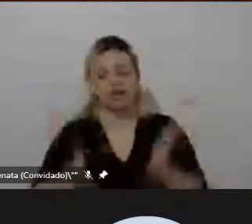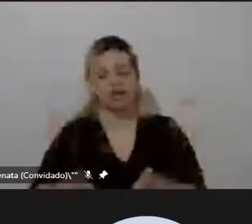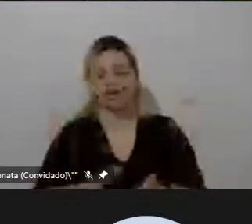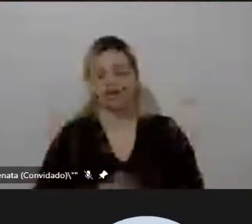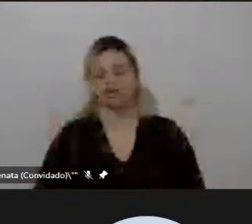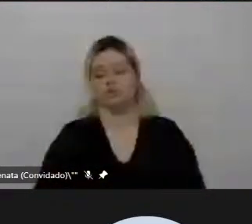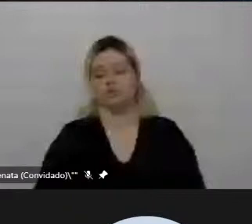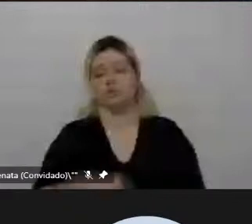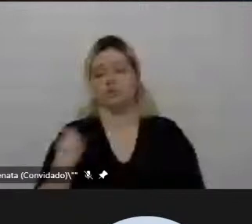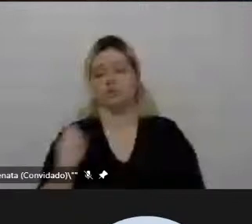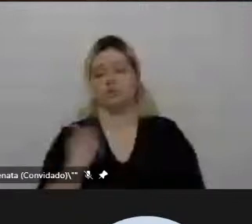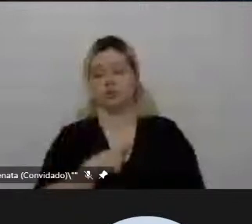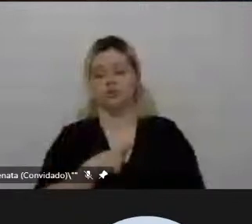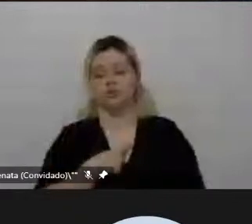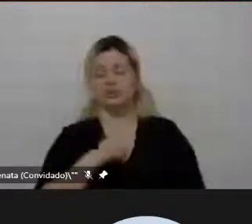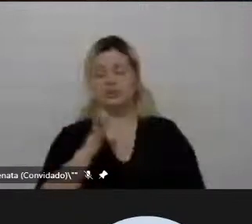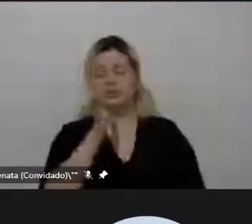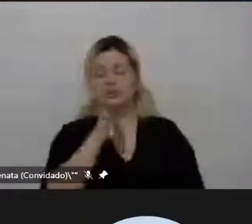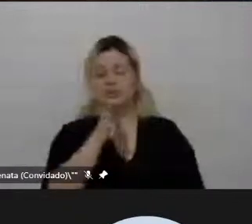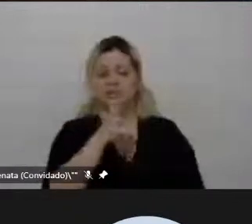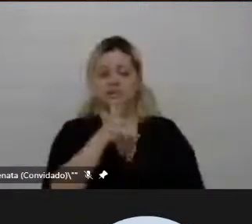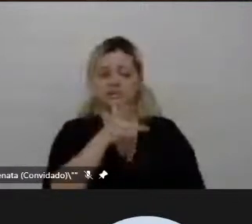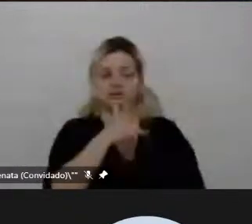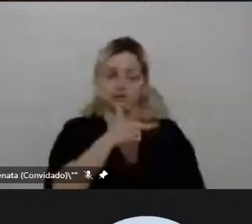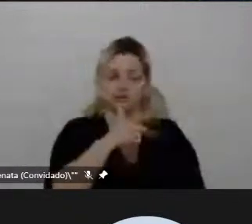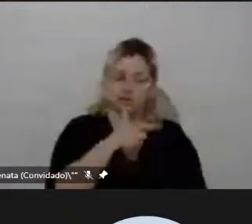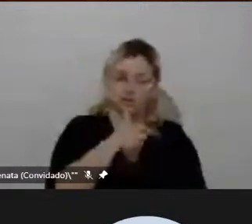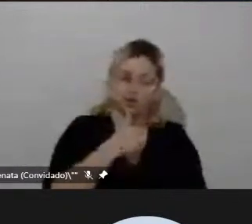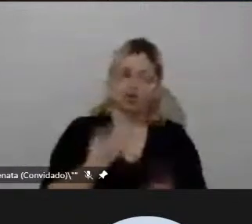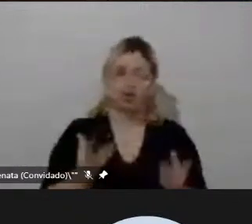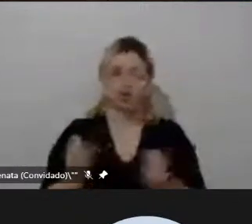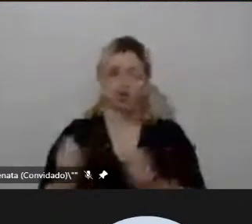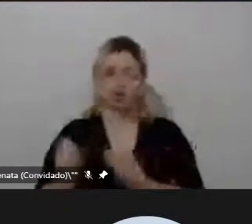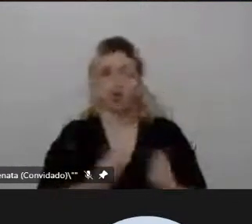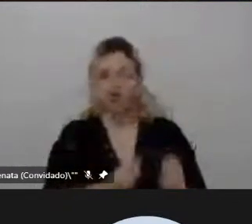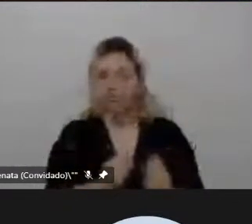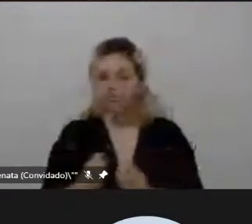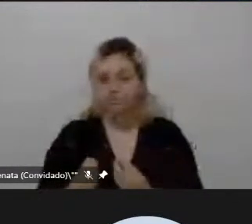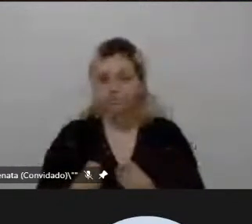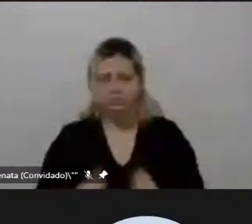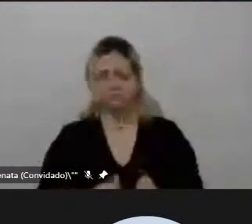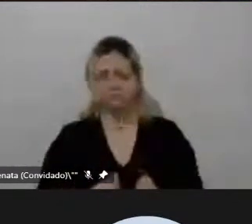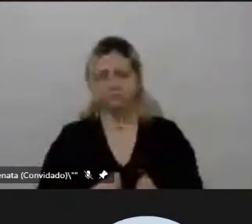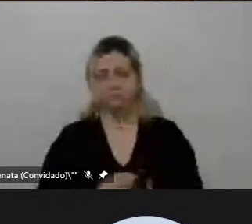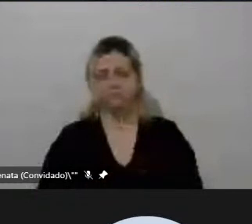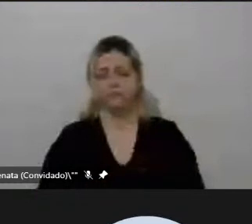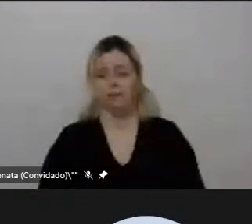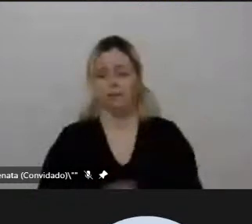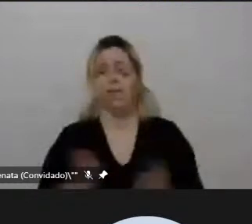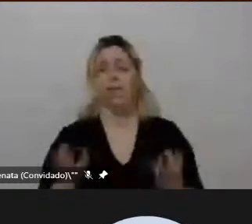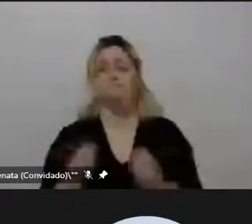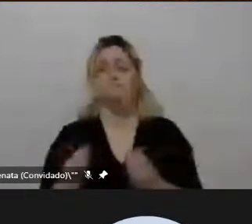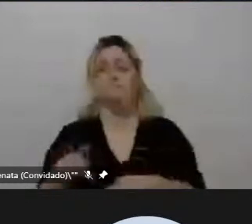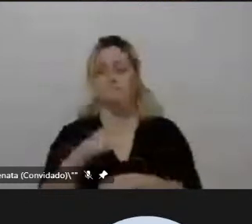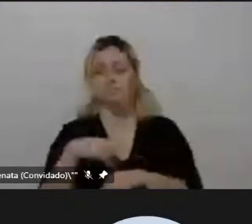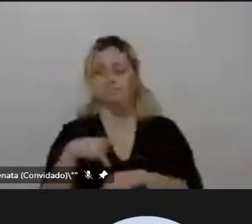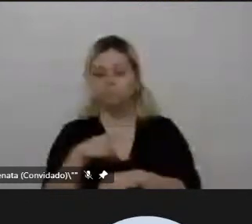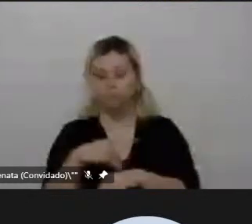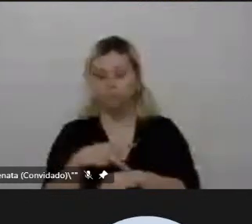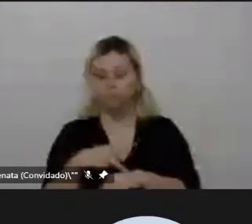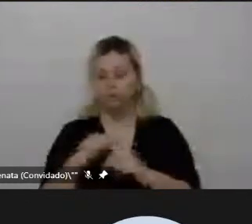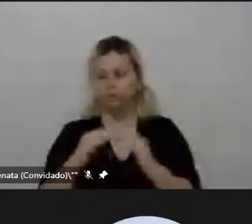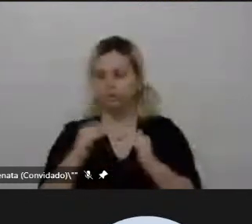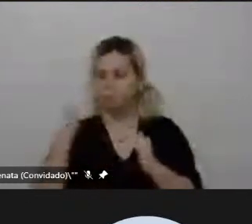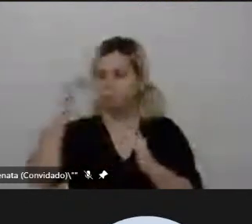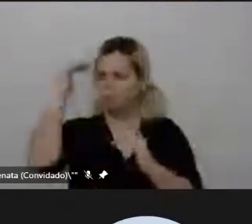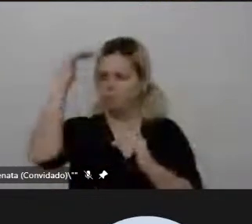demorar muito, muito, né? Os grandes países chamados países do primeiro mundo fizeram o marco regulatório da imprensa, que tentou, o